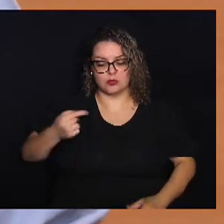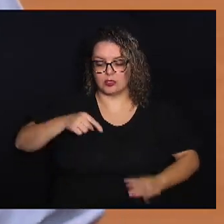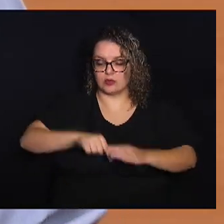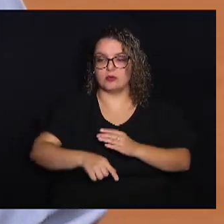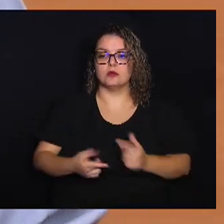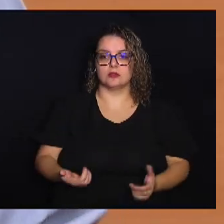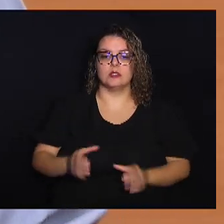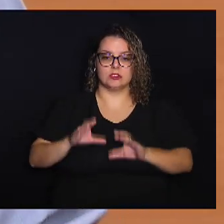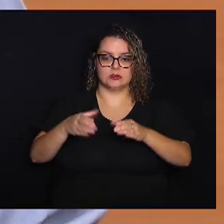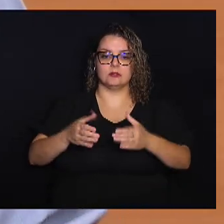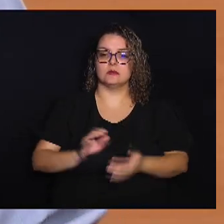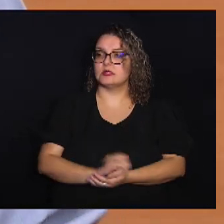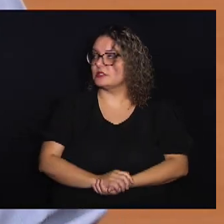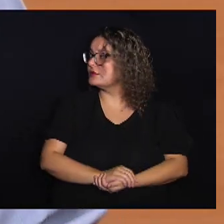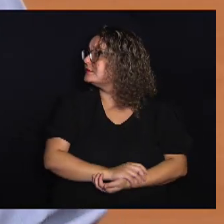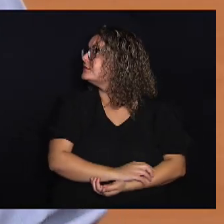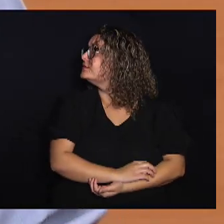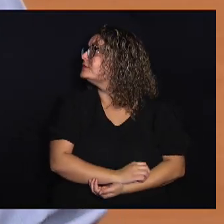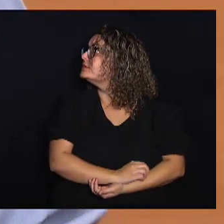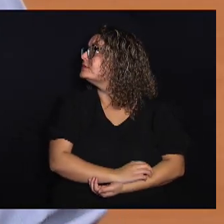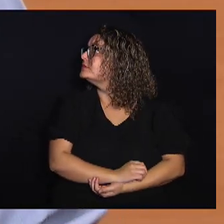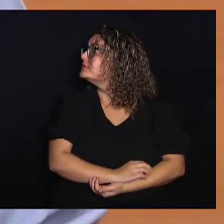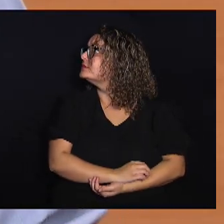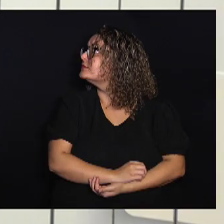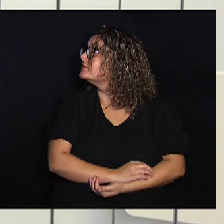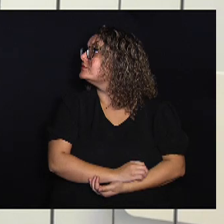esta comissão.